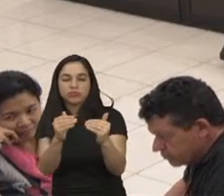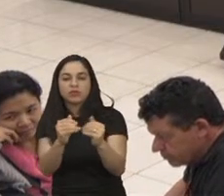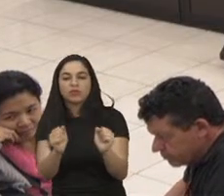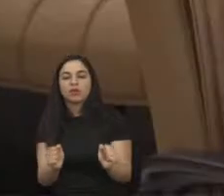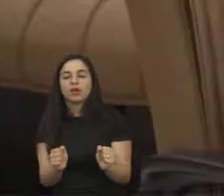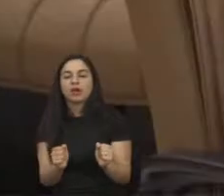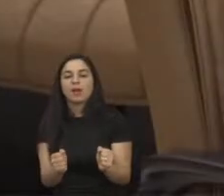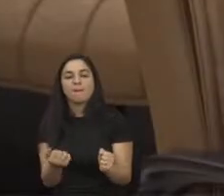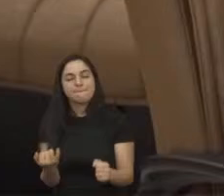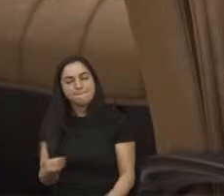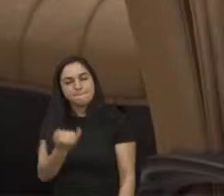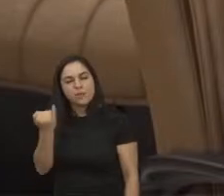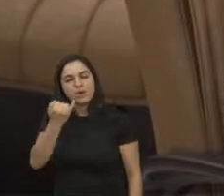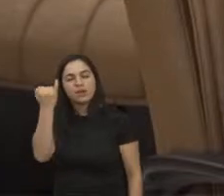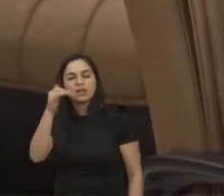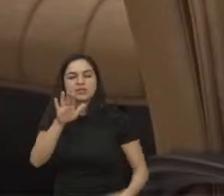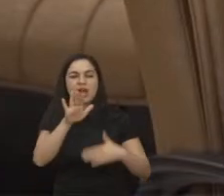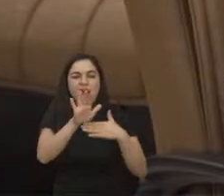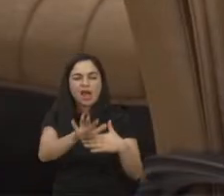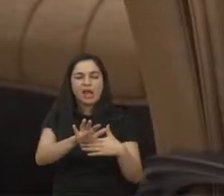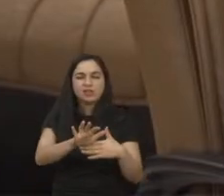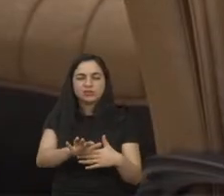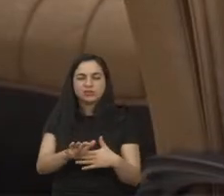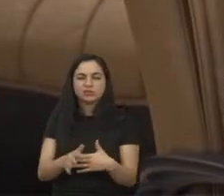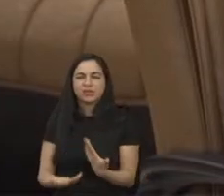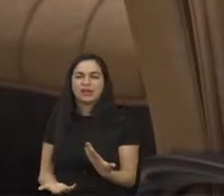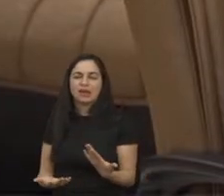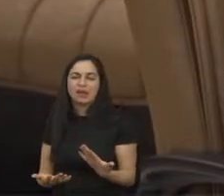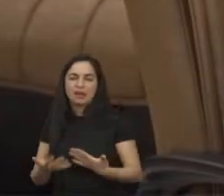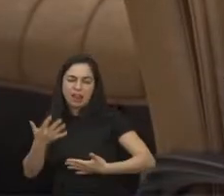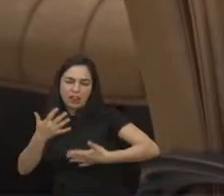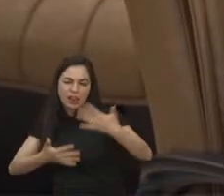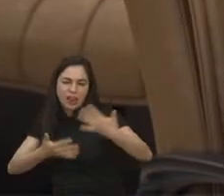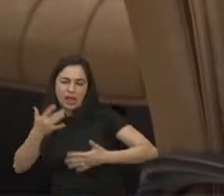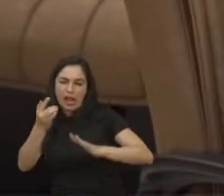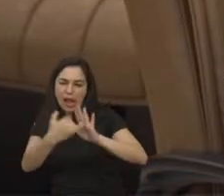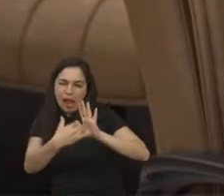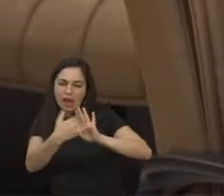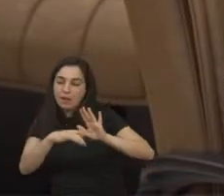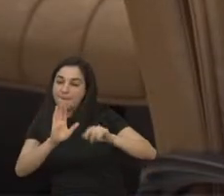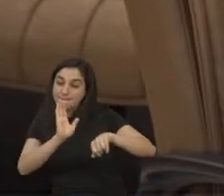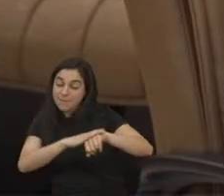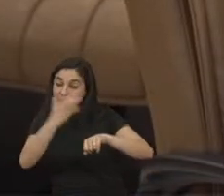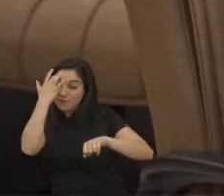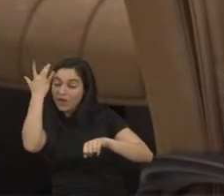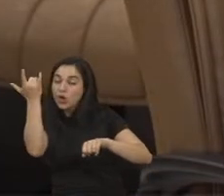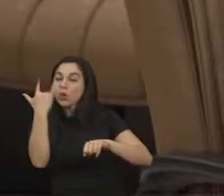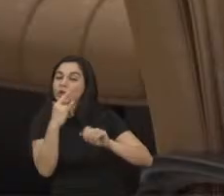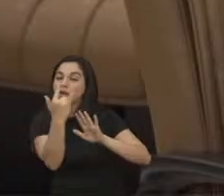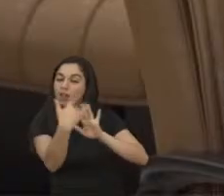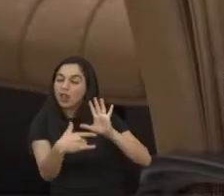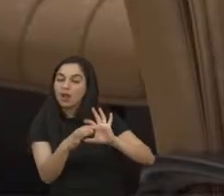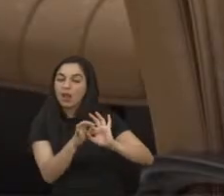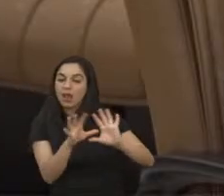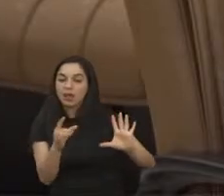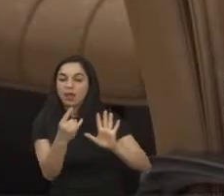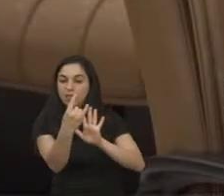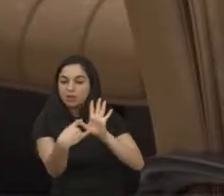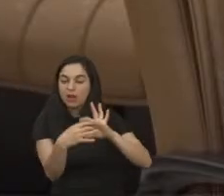interessantes, desburocratiza de fato a emissão da BITS. Em alguns pontos ali ele